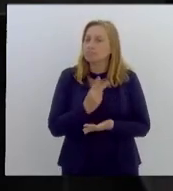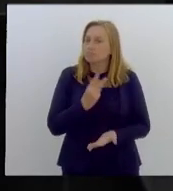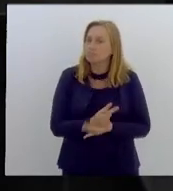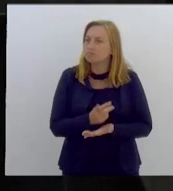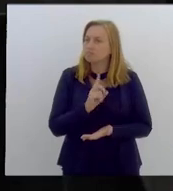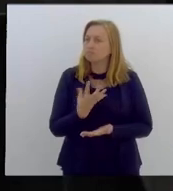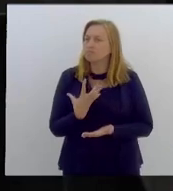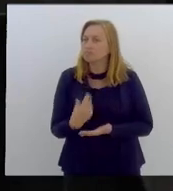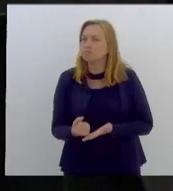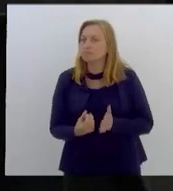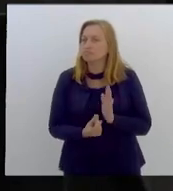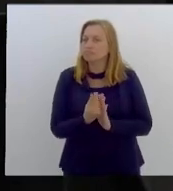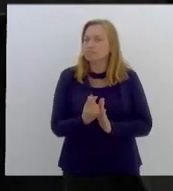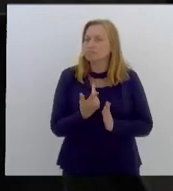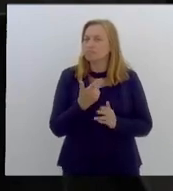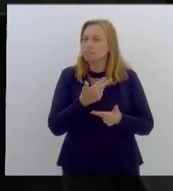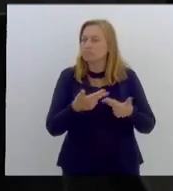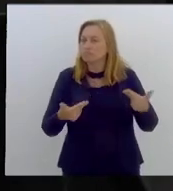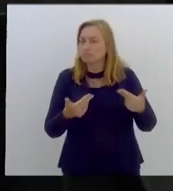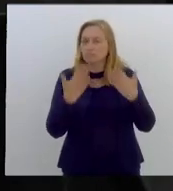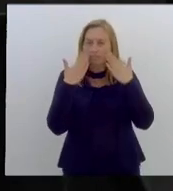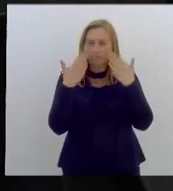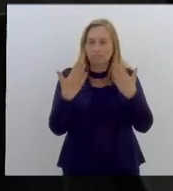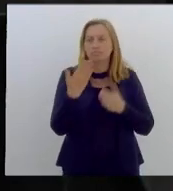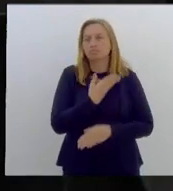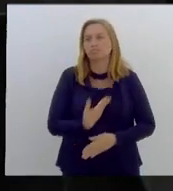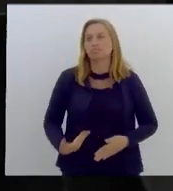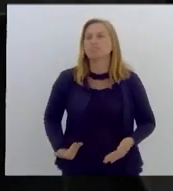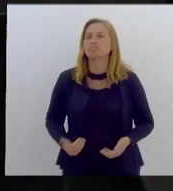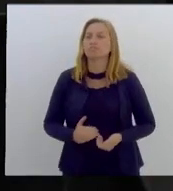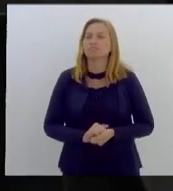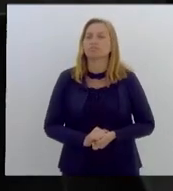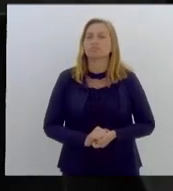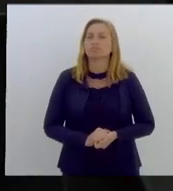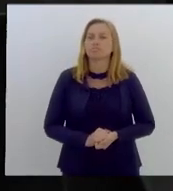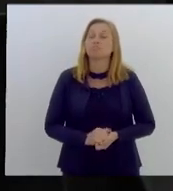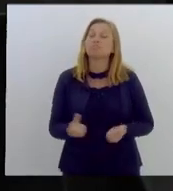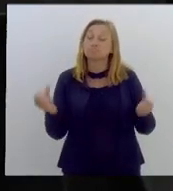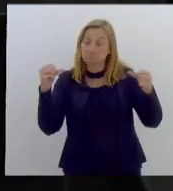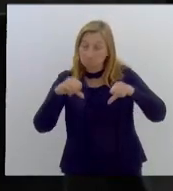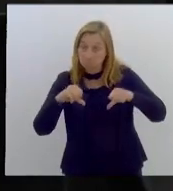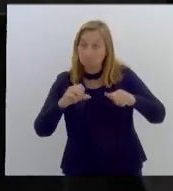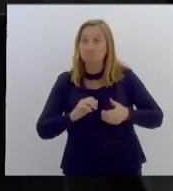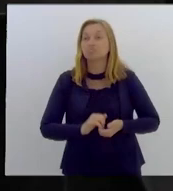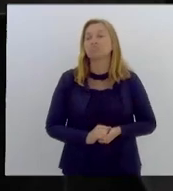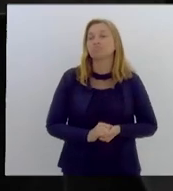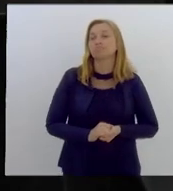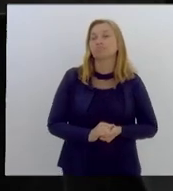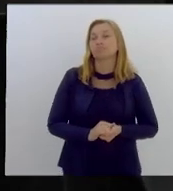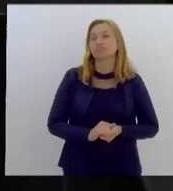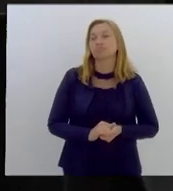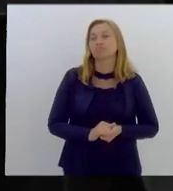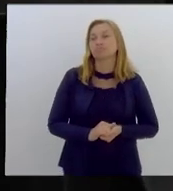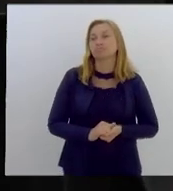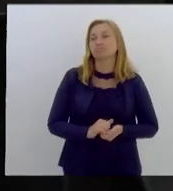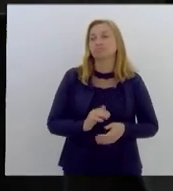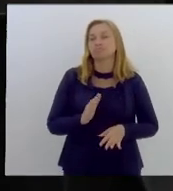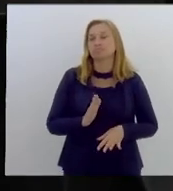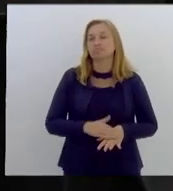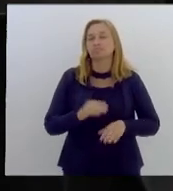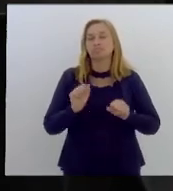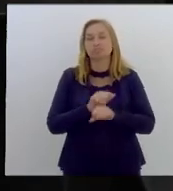discordando do orçamento em vários pontos apresentados pelo governo, pior, o que gera mais falta